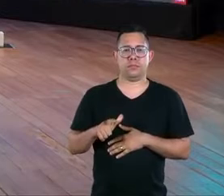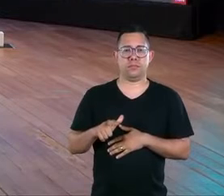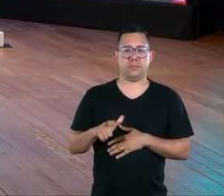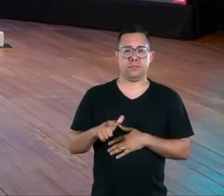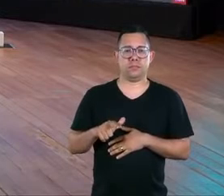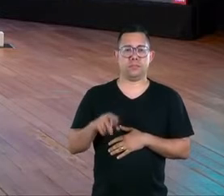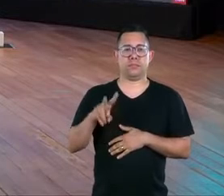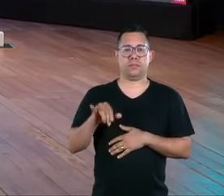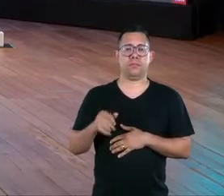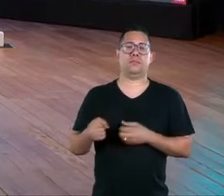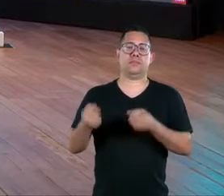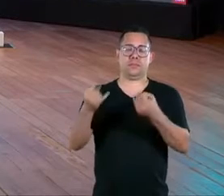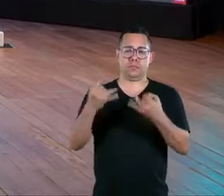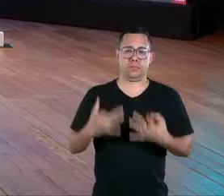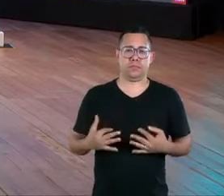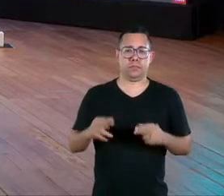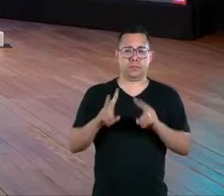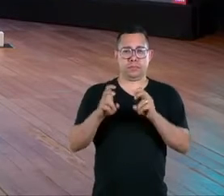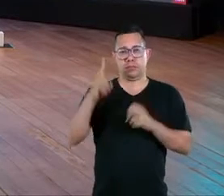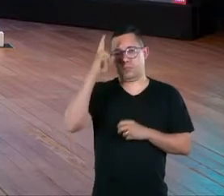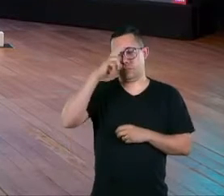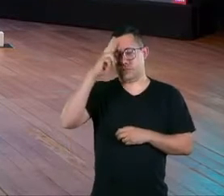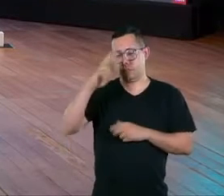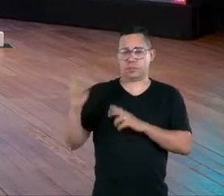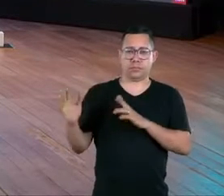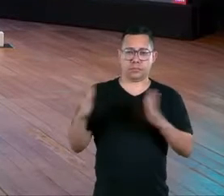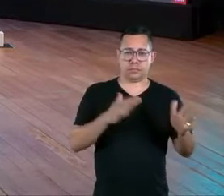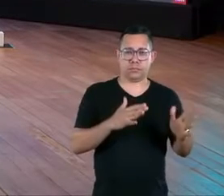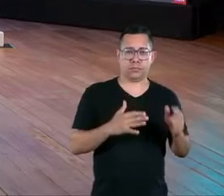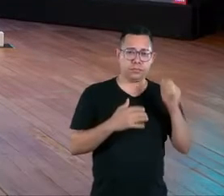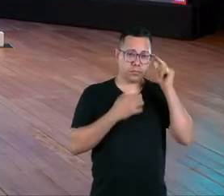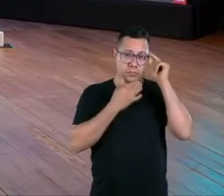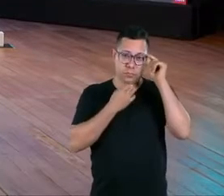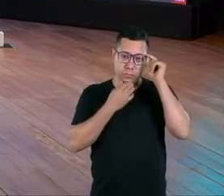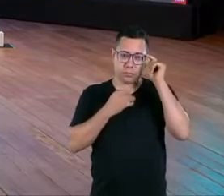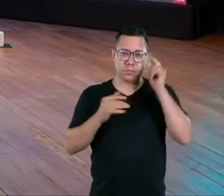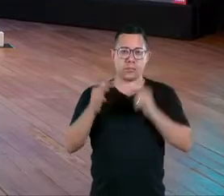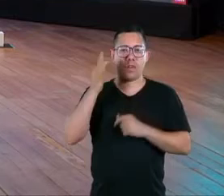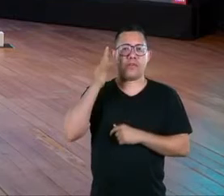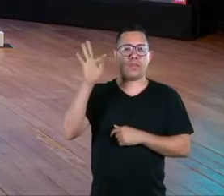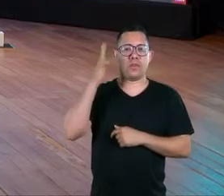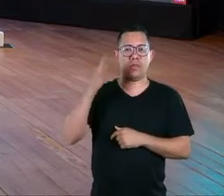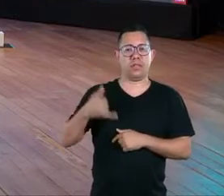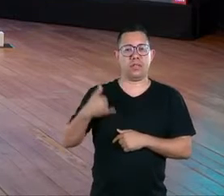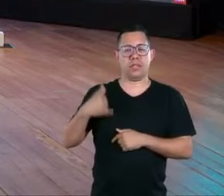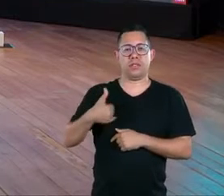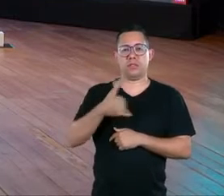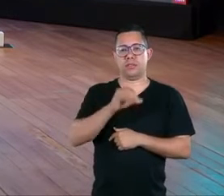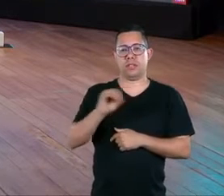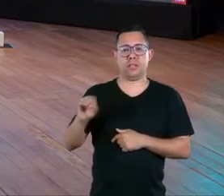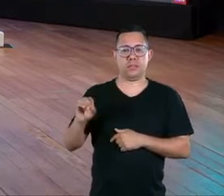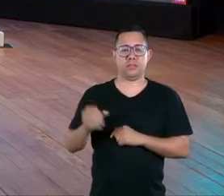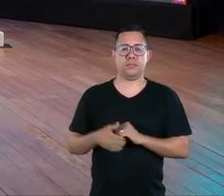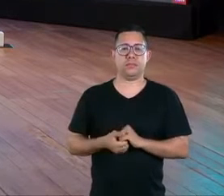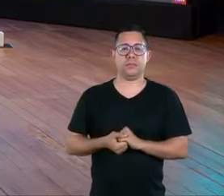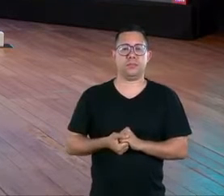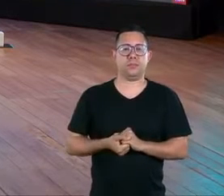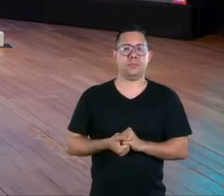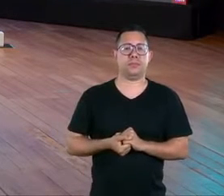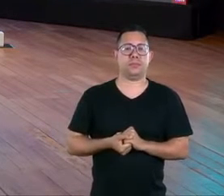um panorama da história do nosso filósofo aí com seus 100 anos de idade.